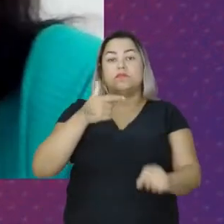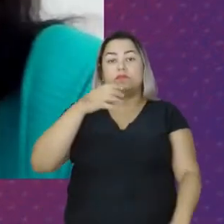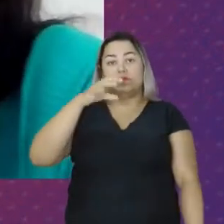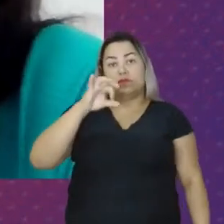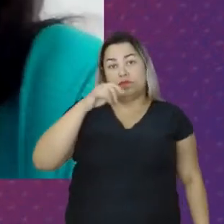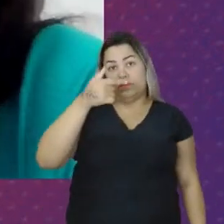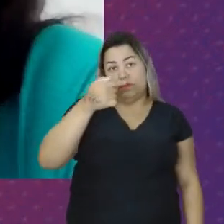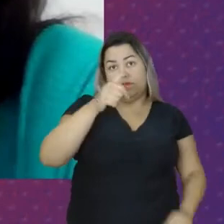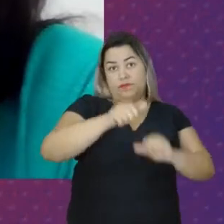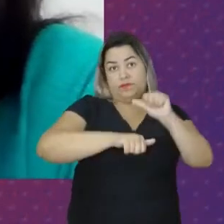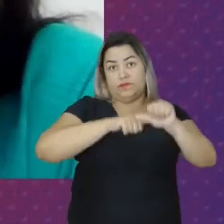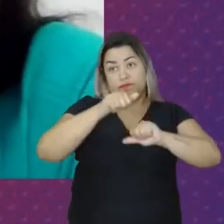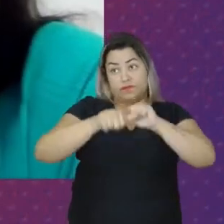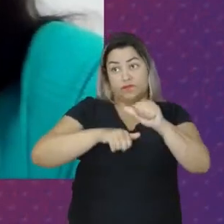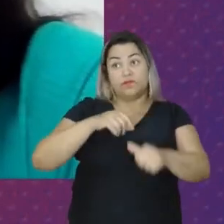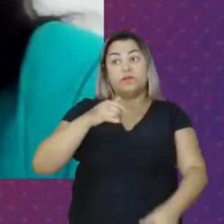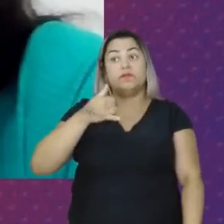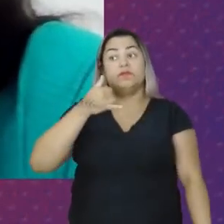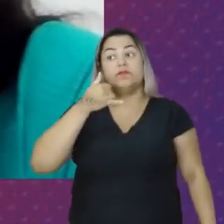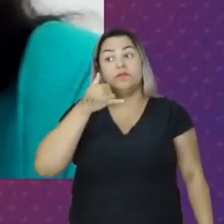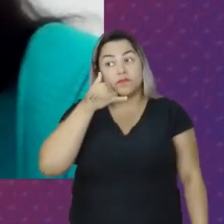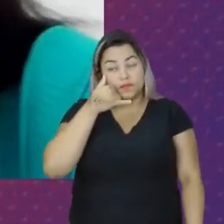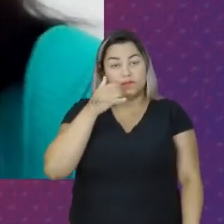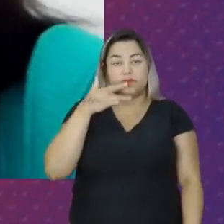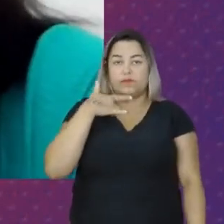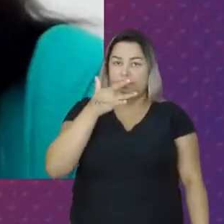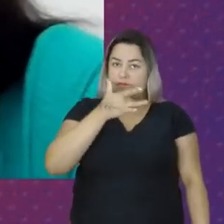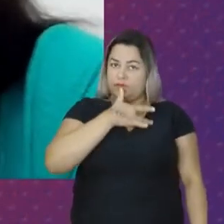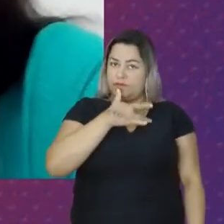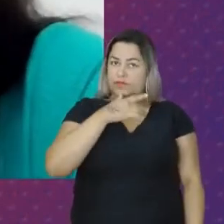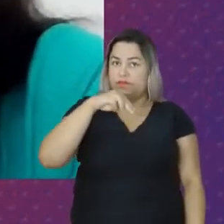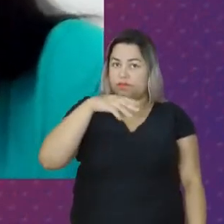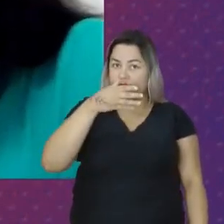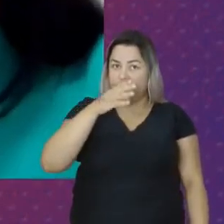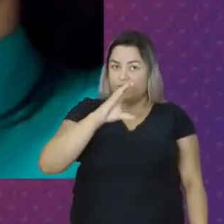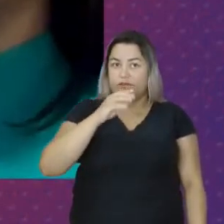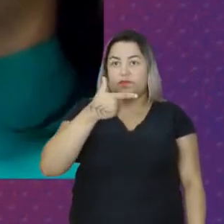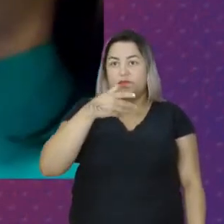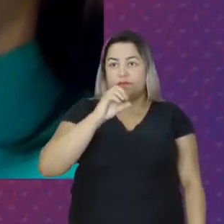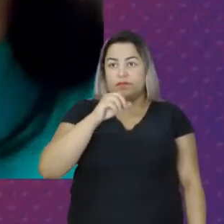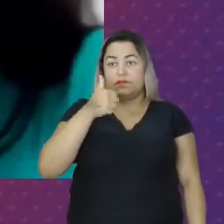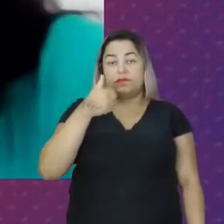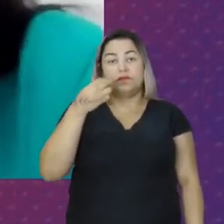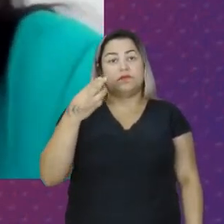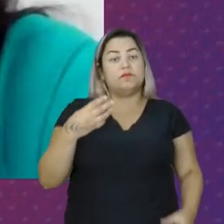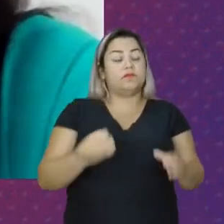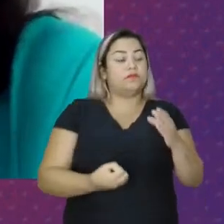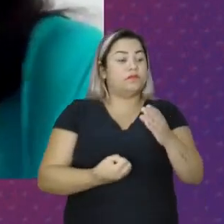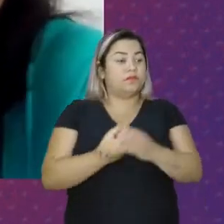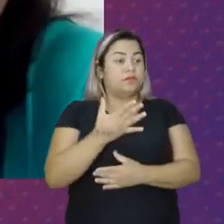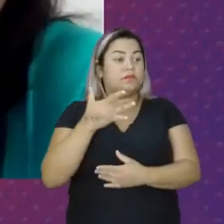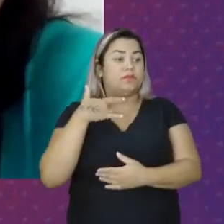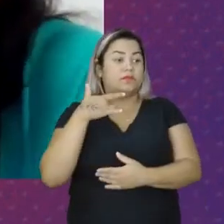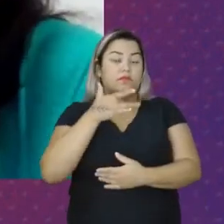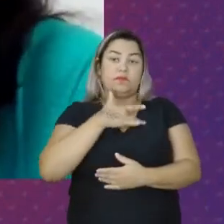se tornou o Disque Saúde. Então, em março de 2003, voltando um pouquinho, é criado o Disque